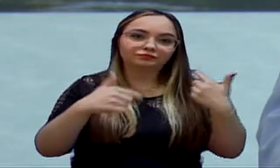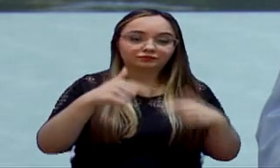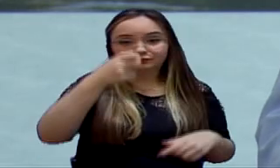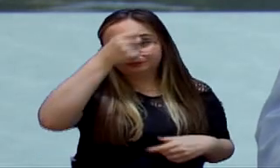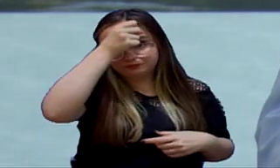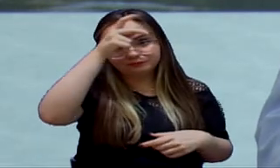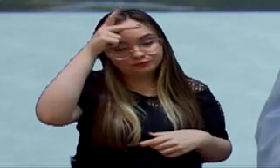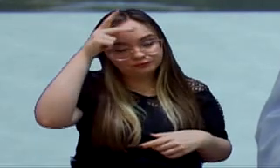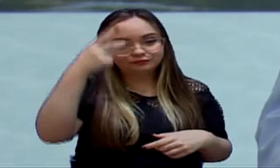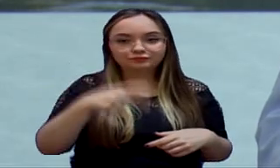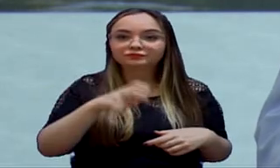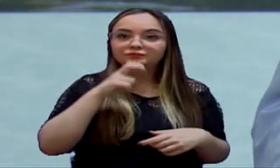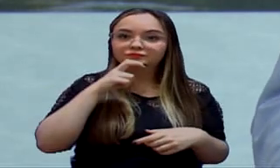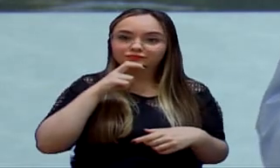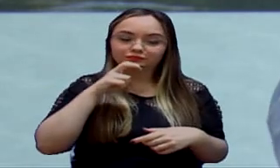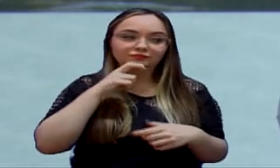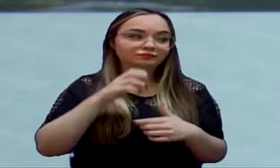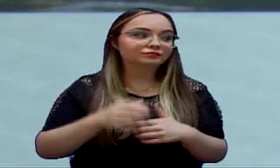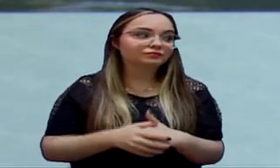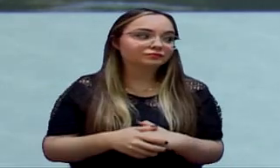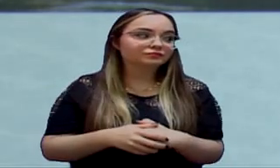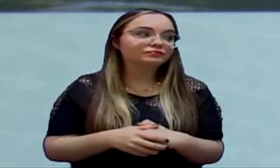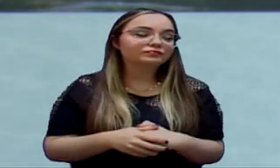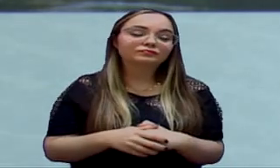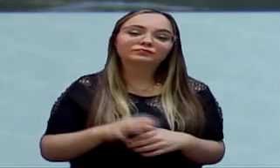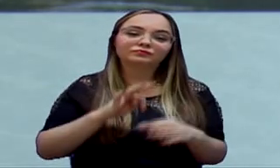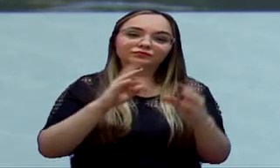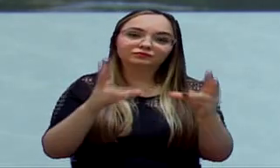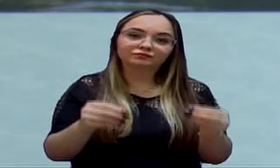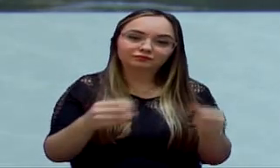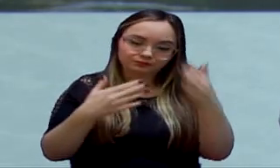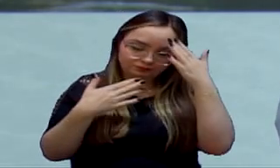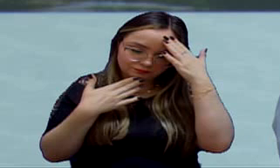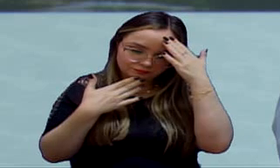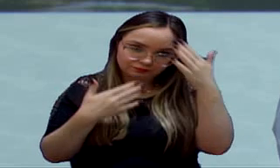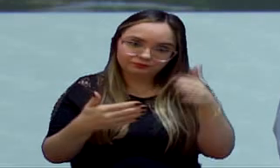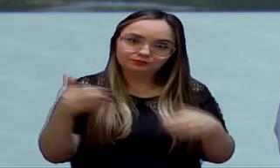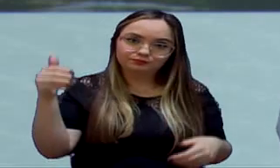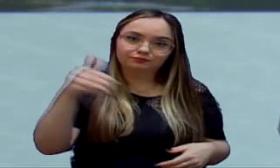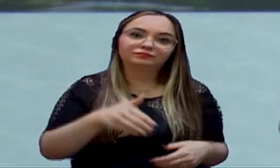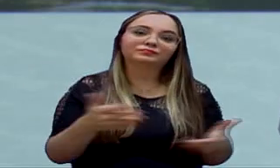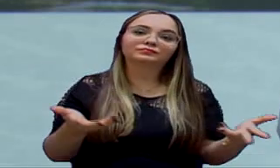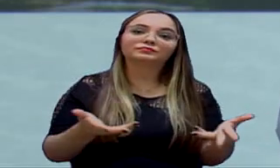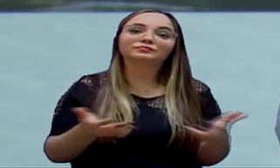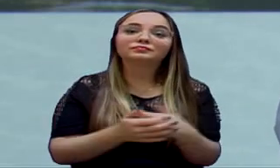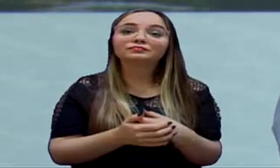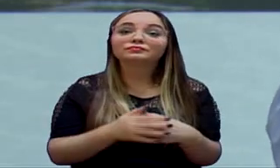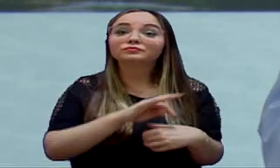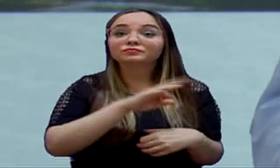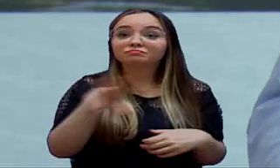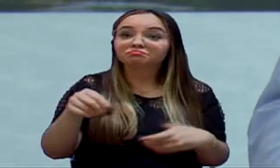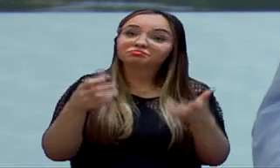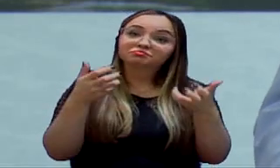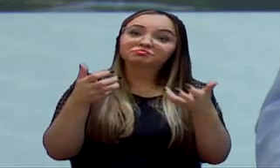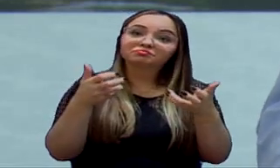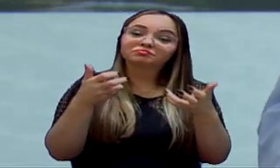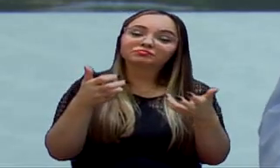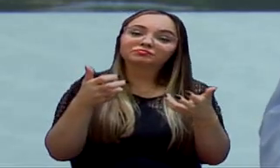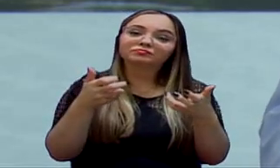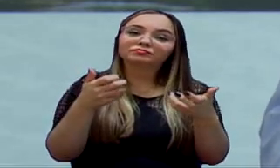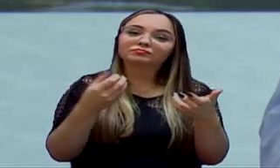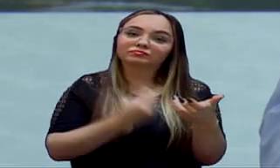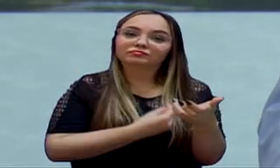de Sorocaba a todos agradecemos pela presença informamos que aqueles que quiserem participar